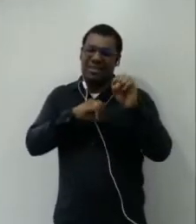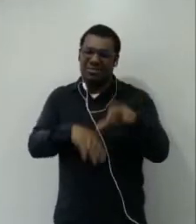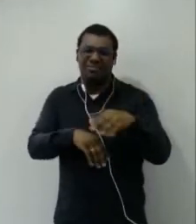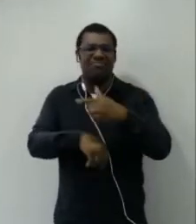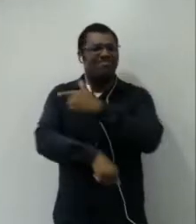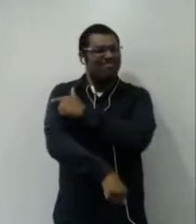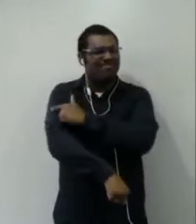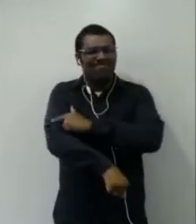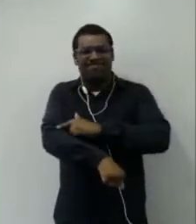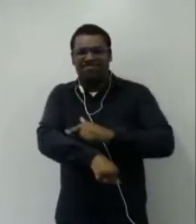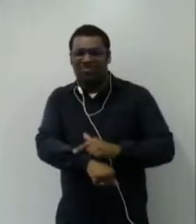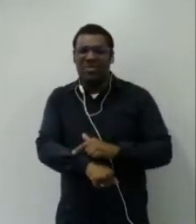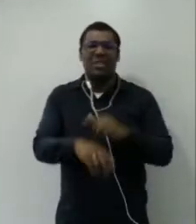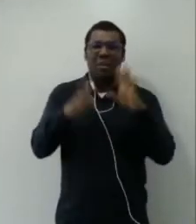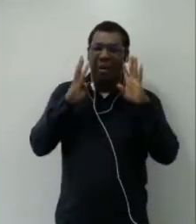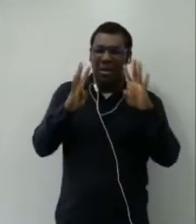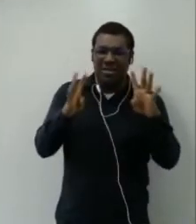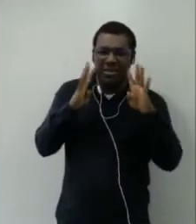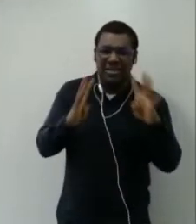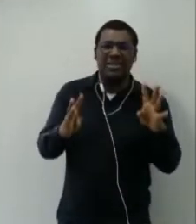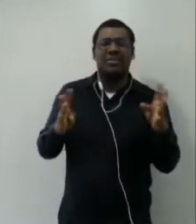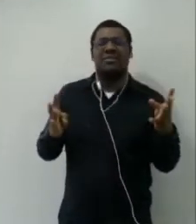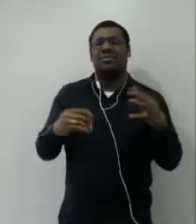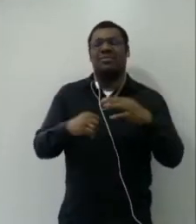atenção e de educação